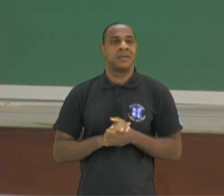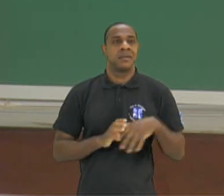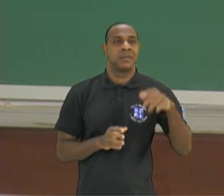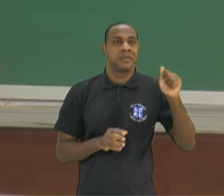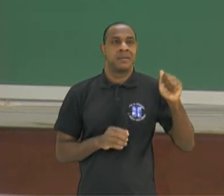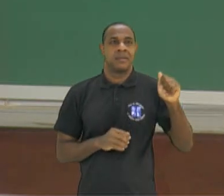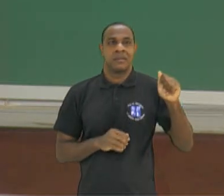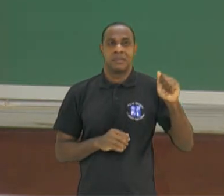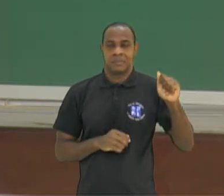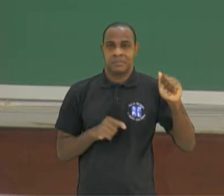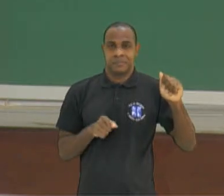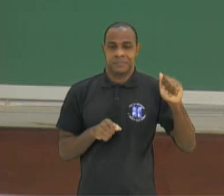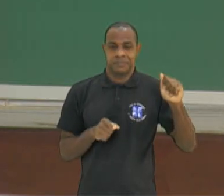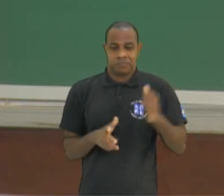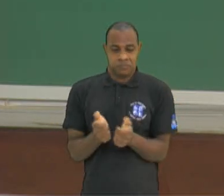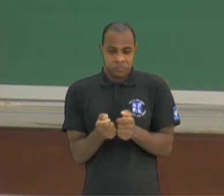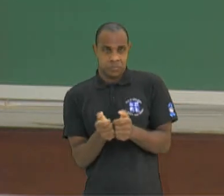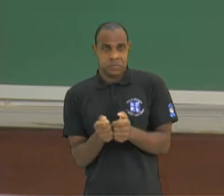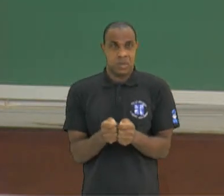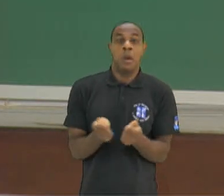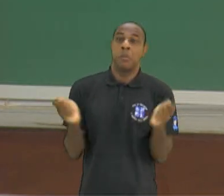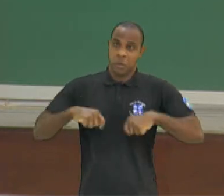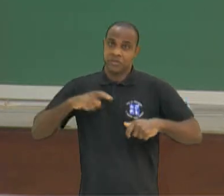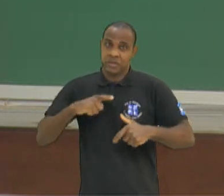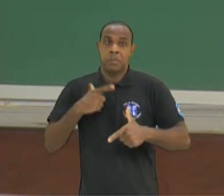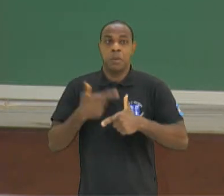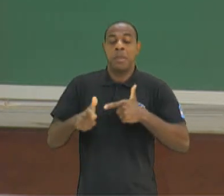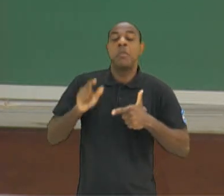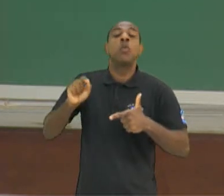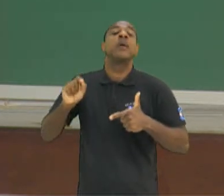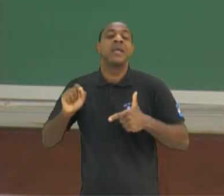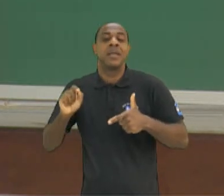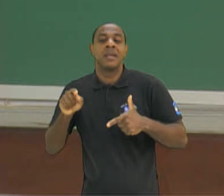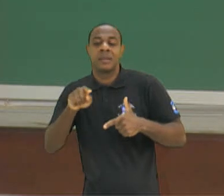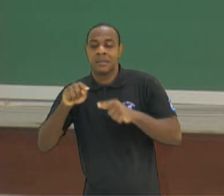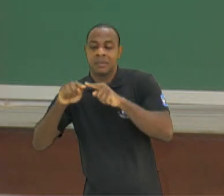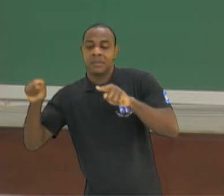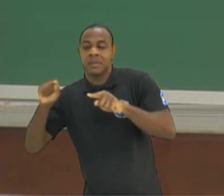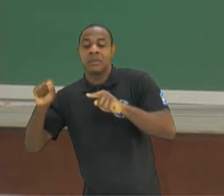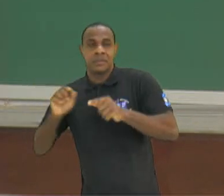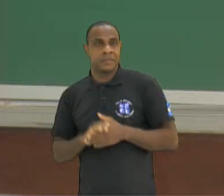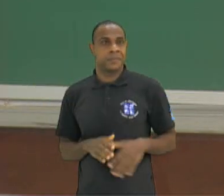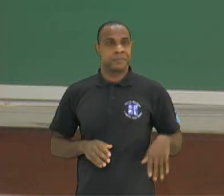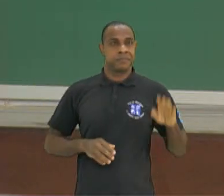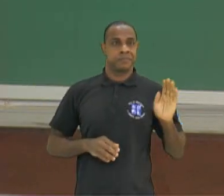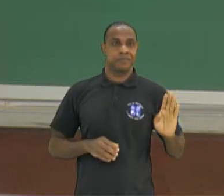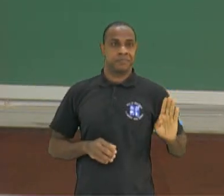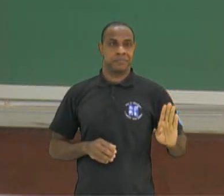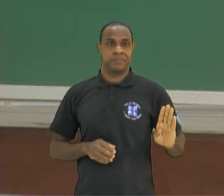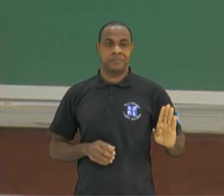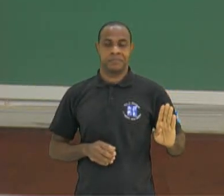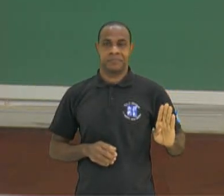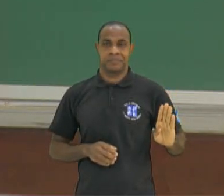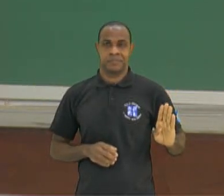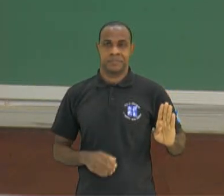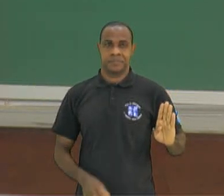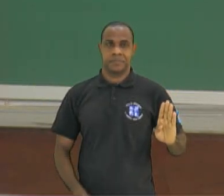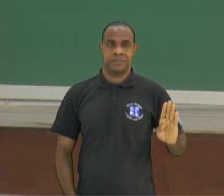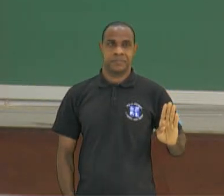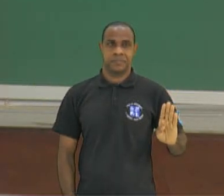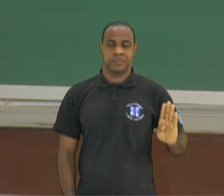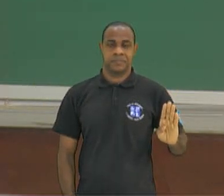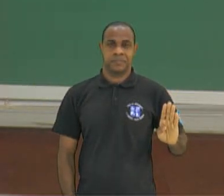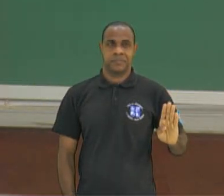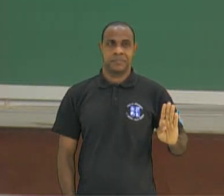benefits. Então, os videogames podem causar do que benefícios. E a letra B, people who spend too much time